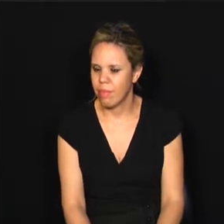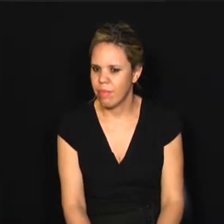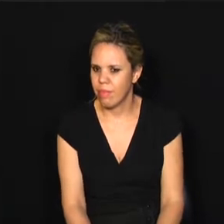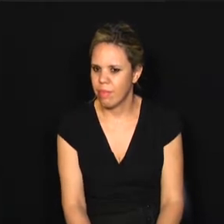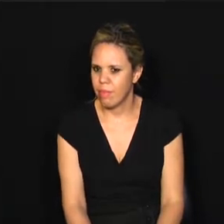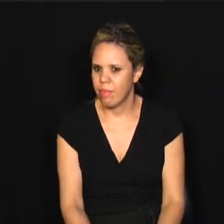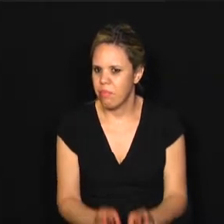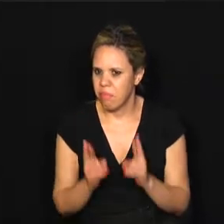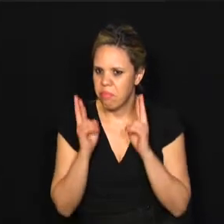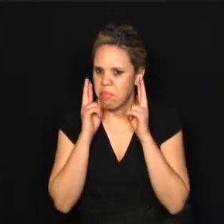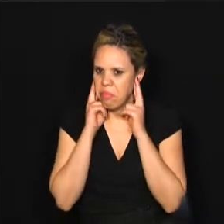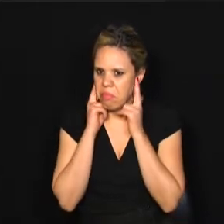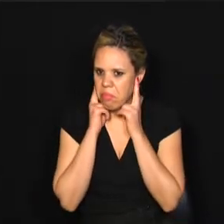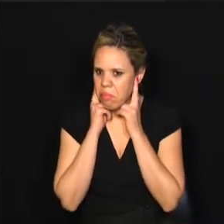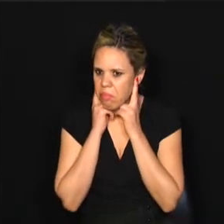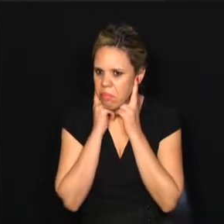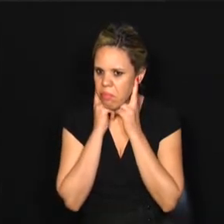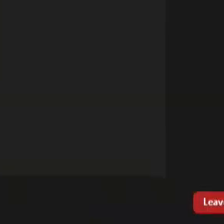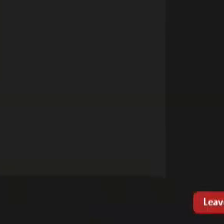Não viu